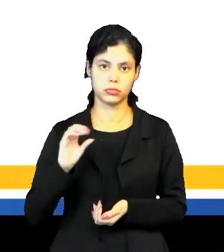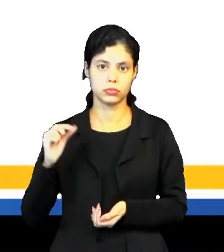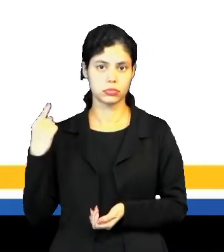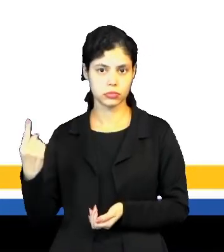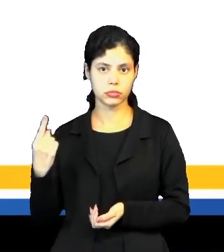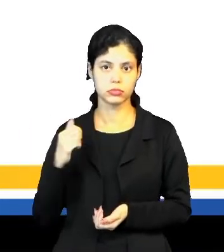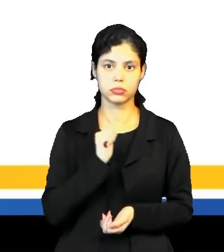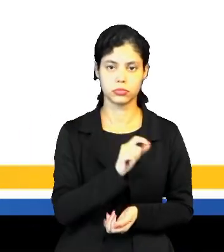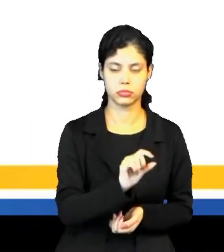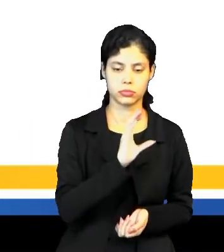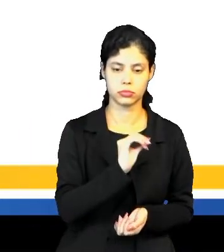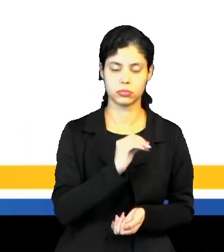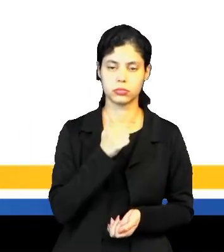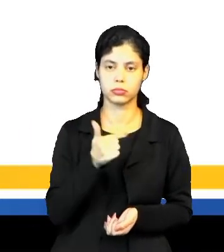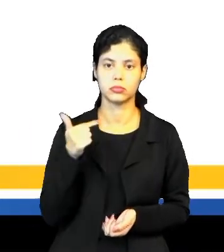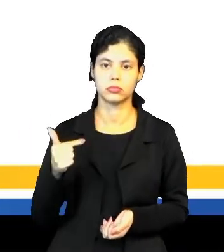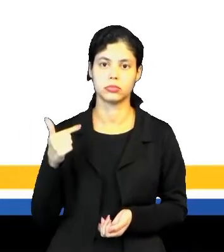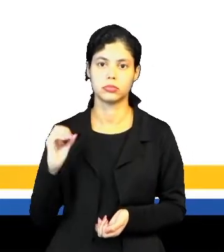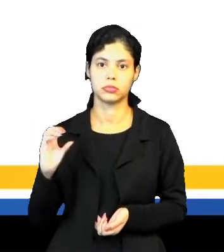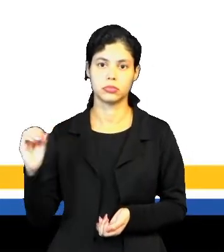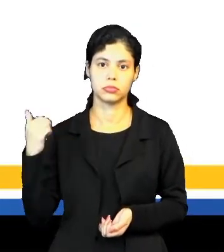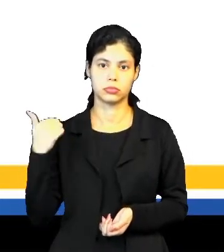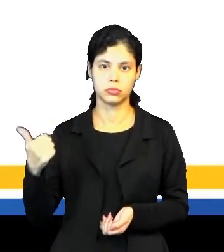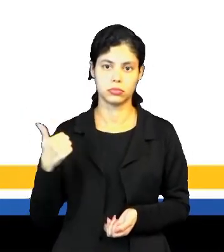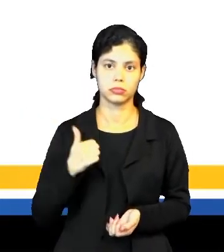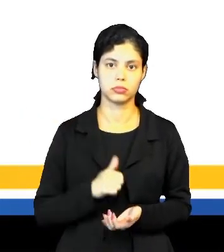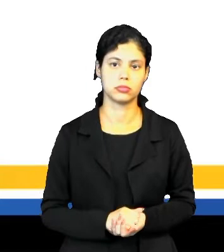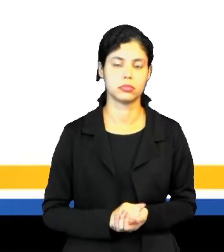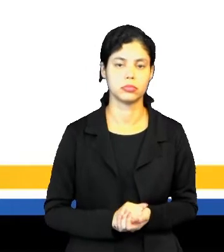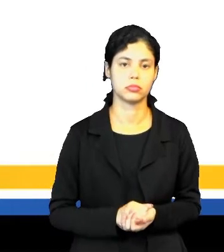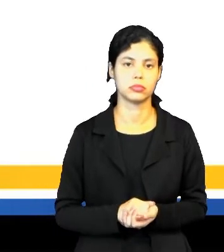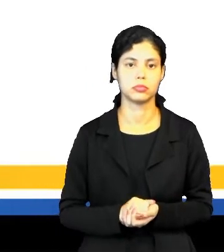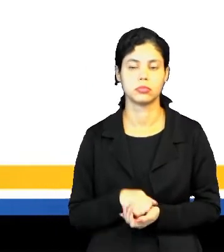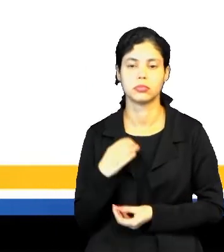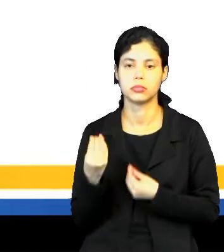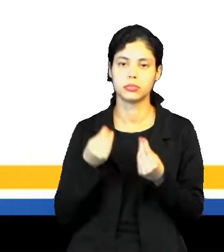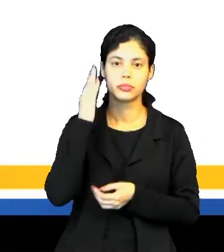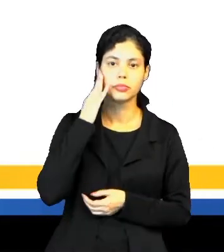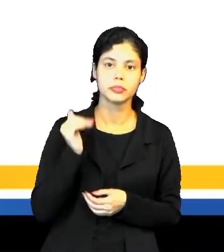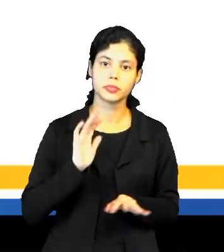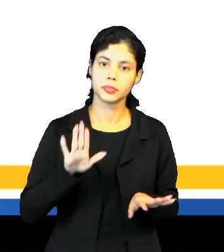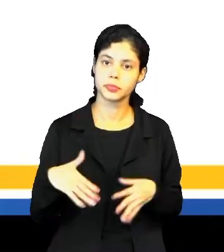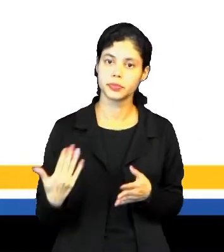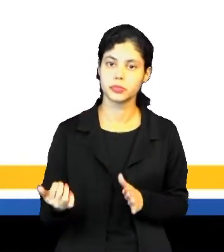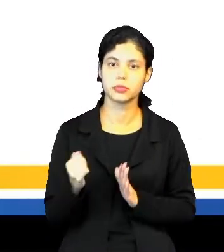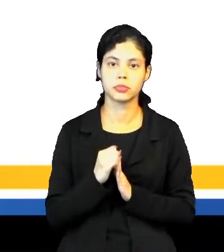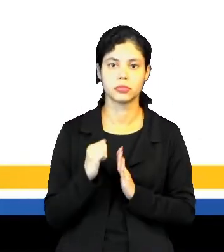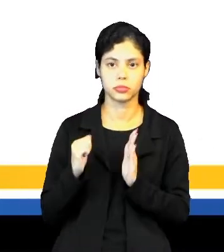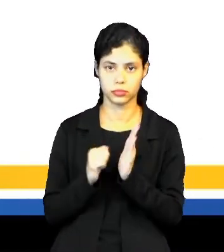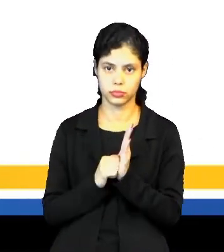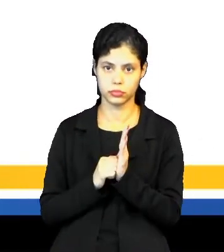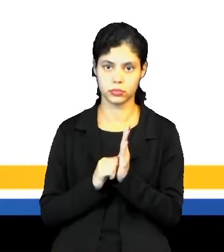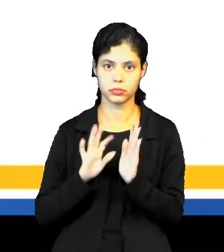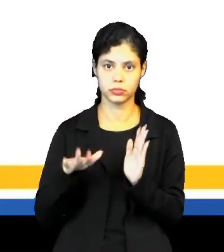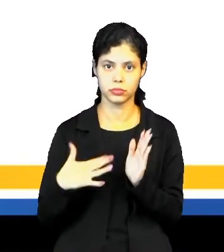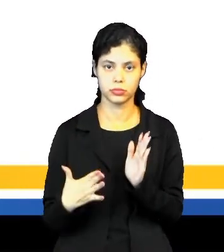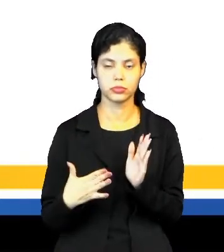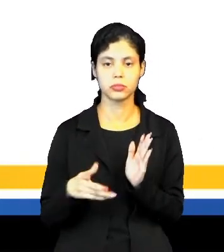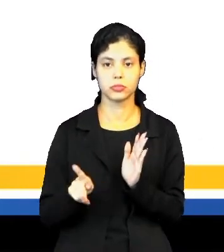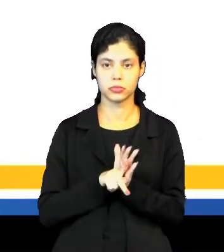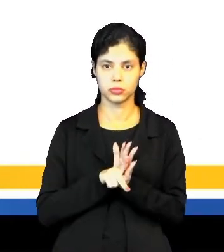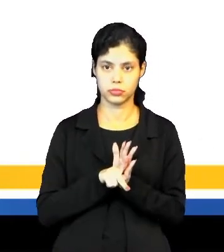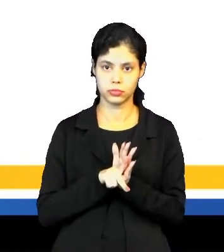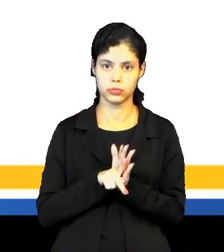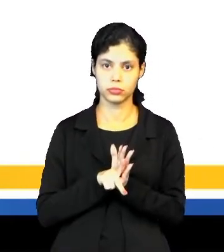eles pertencem? Como eu posso descobrir e como eu posso saber, né, qual século, a que ano